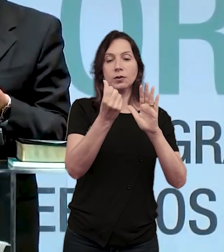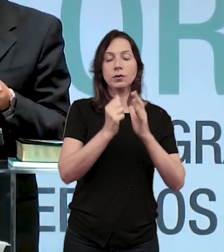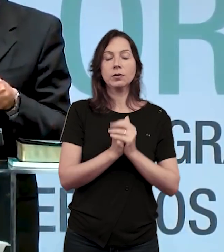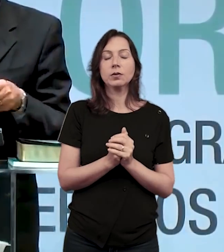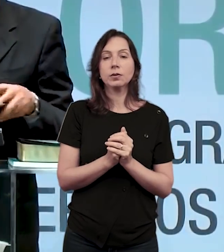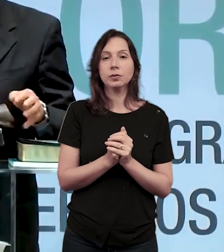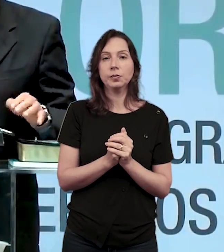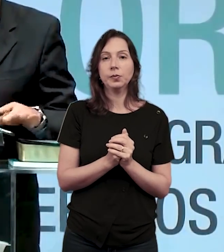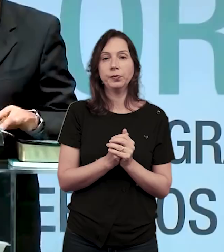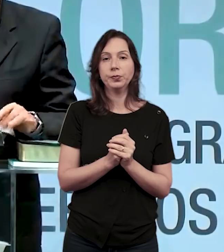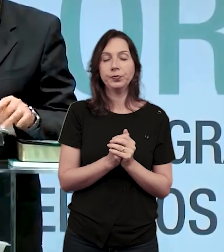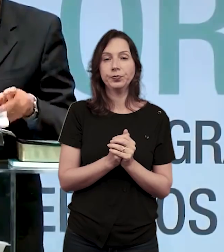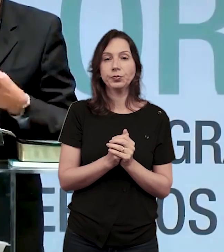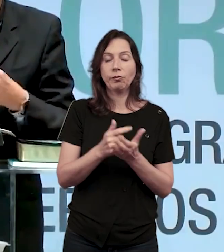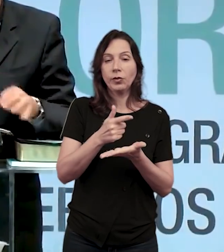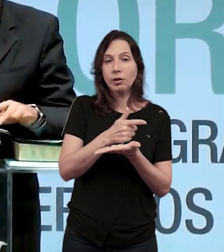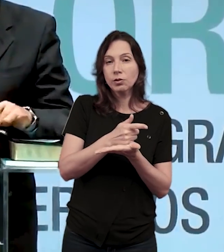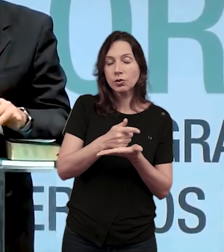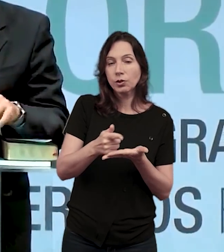Gênesis